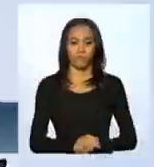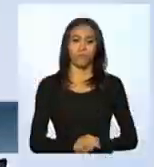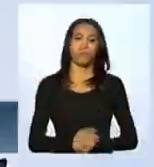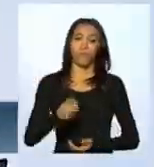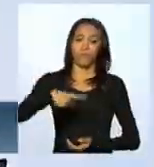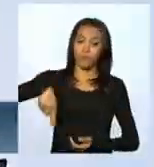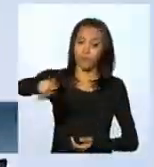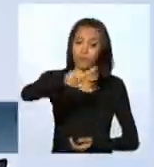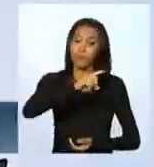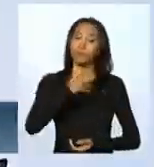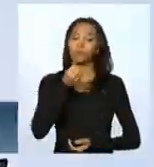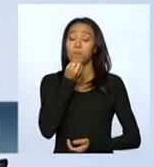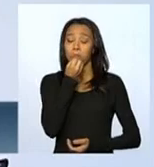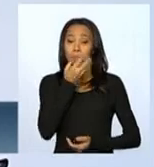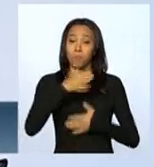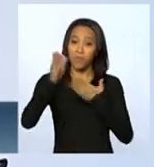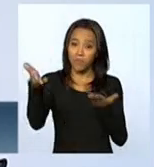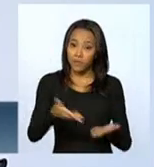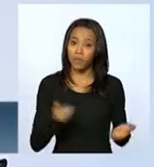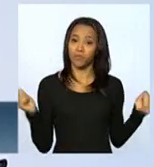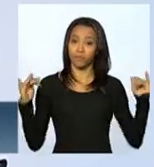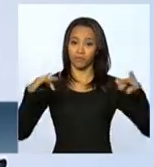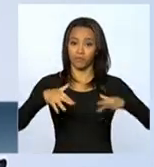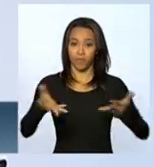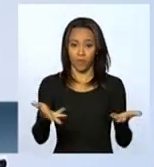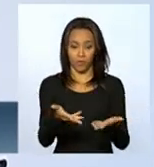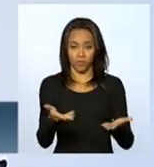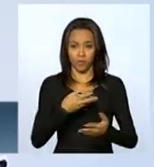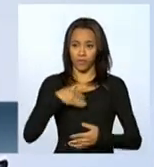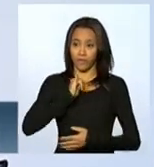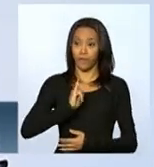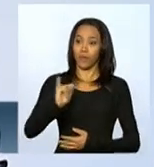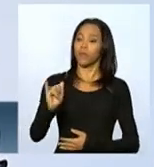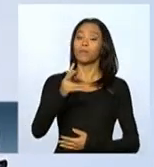Muito bem-vindos a essa solenidade. Presidenta,